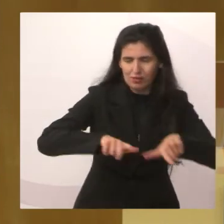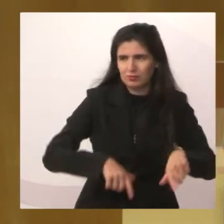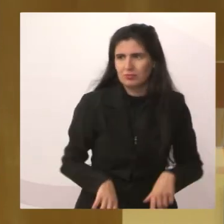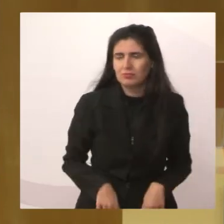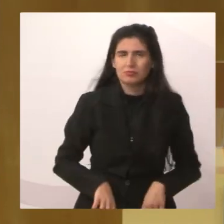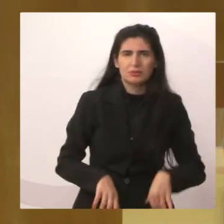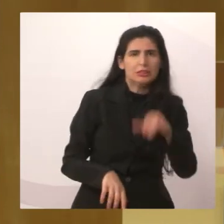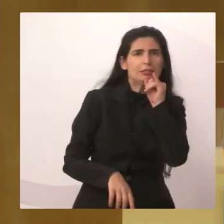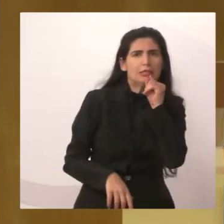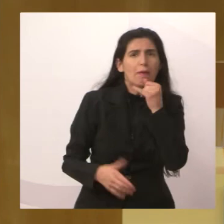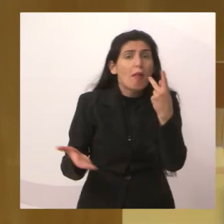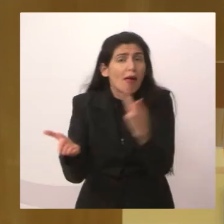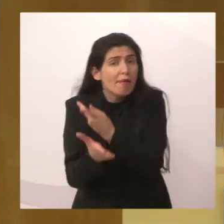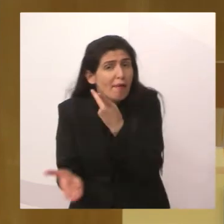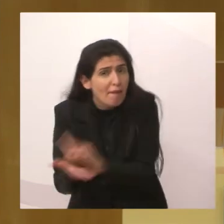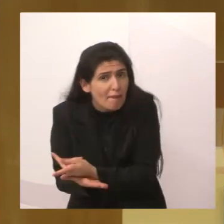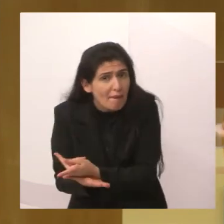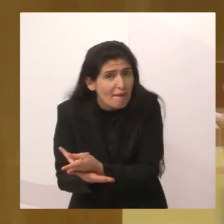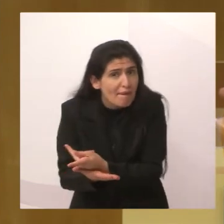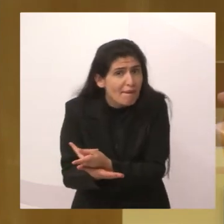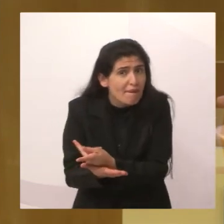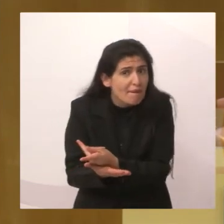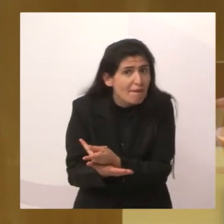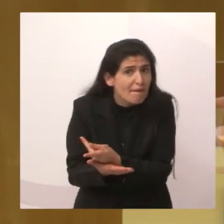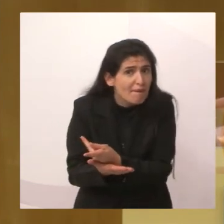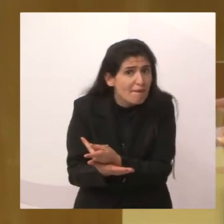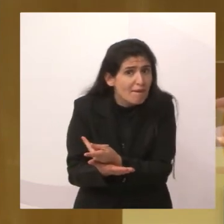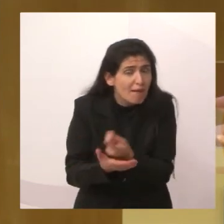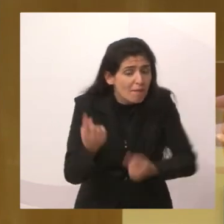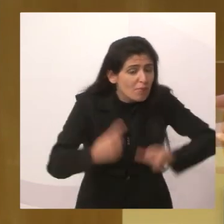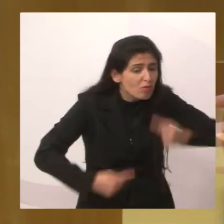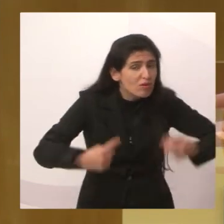não vota não, gente. Para que votar no cara que está errado?